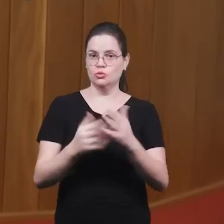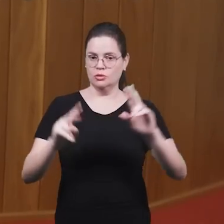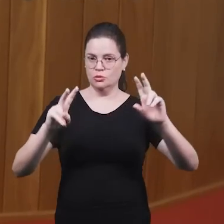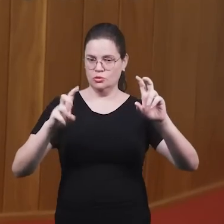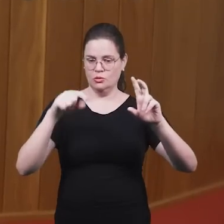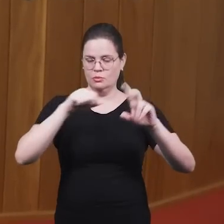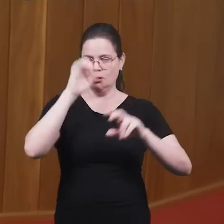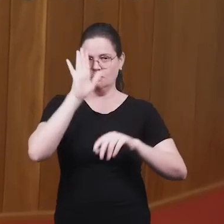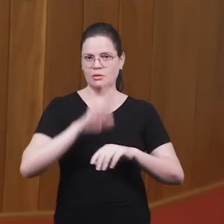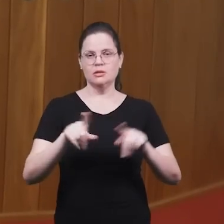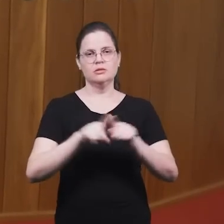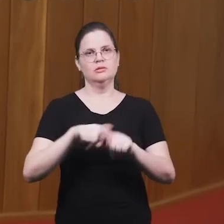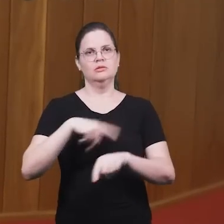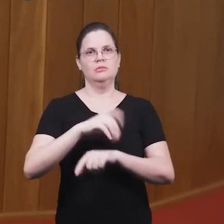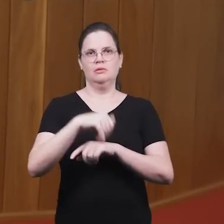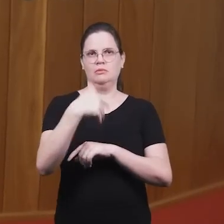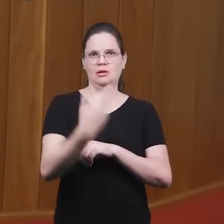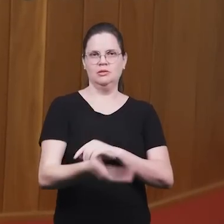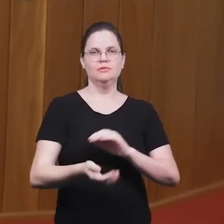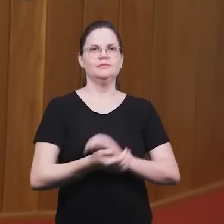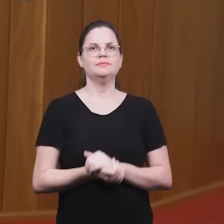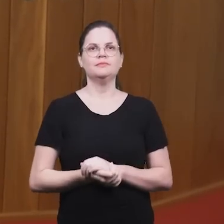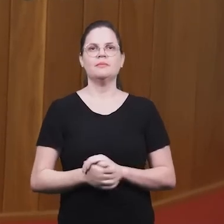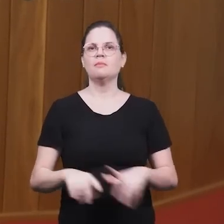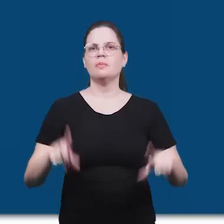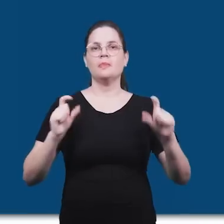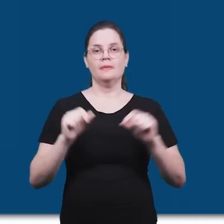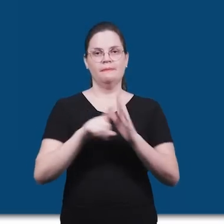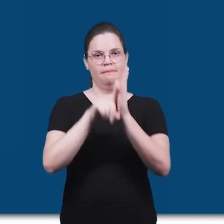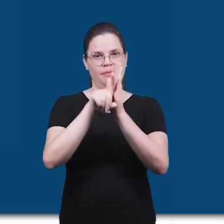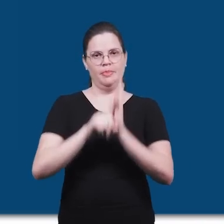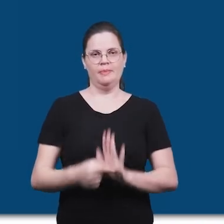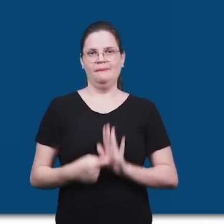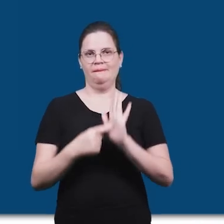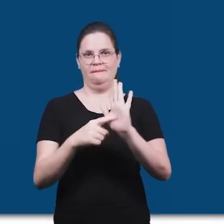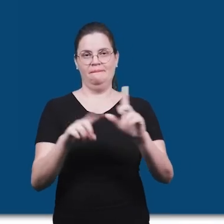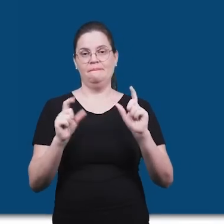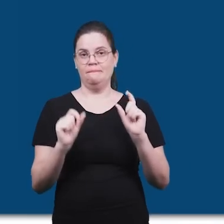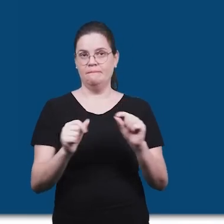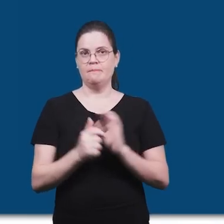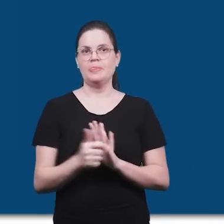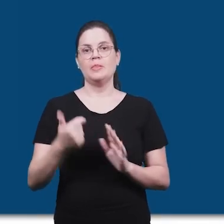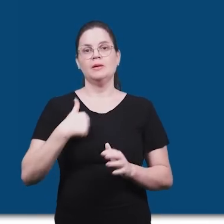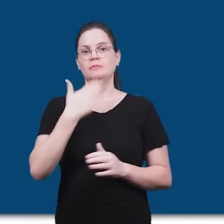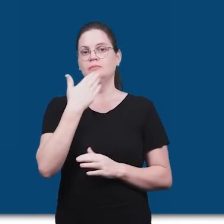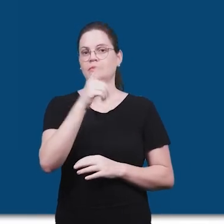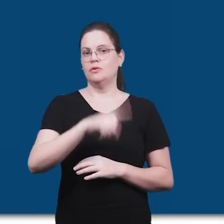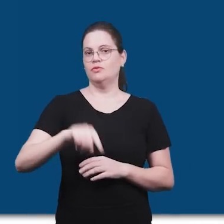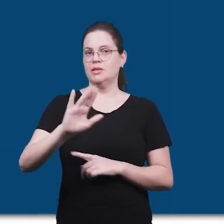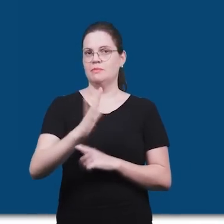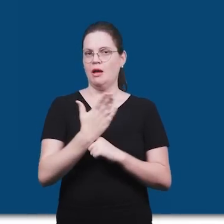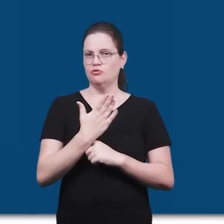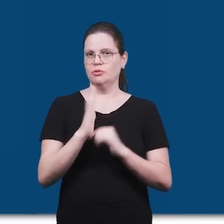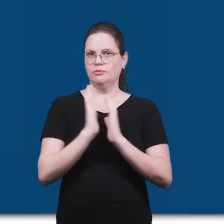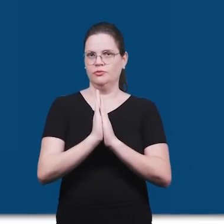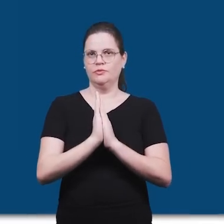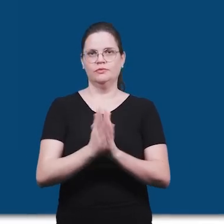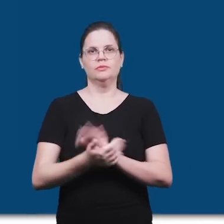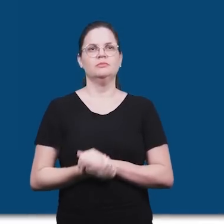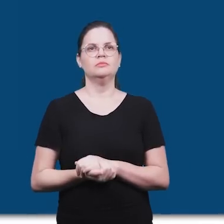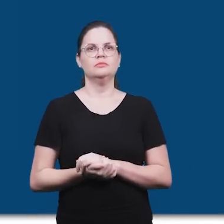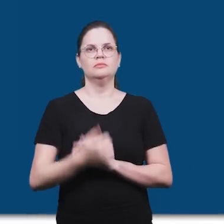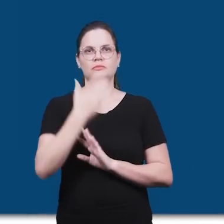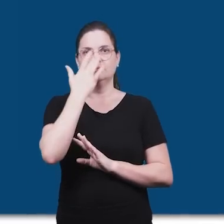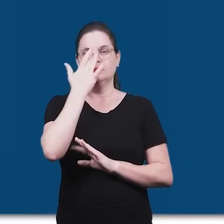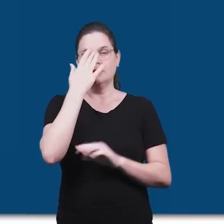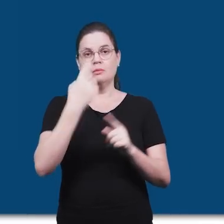sobre isso, no Brasil, no exterior. E o que as pesquisas estão mostrando? E é aqui que eu vou pedir a ajuda de vocês.